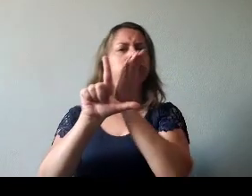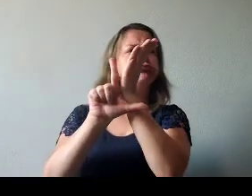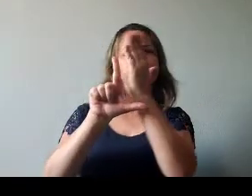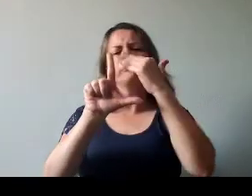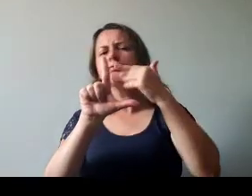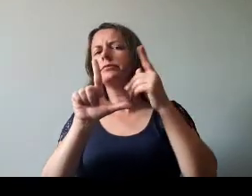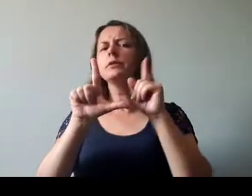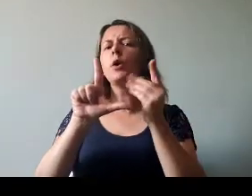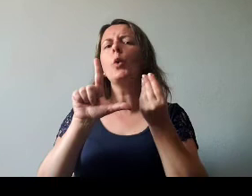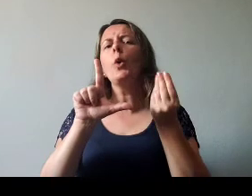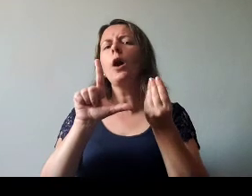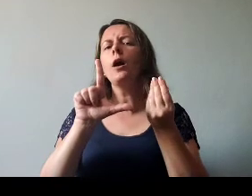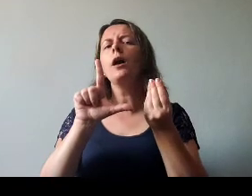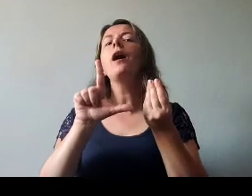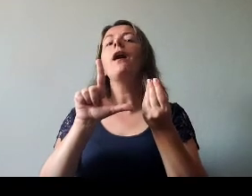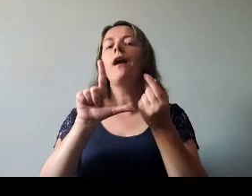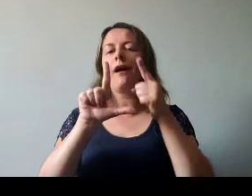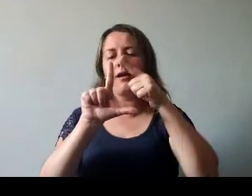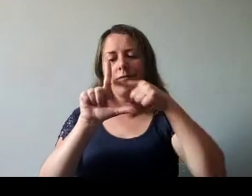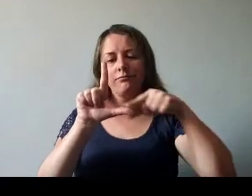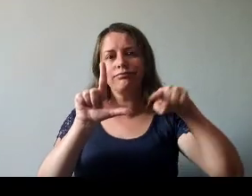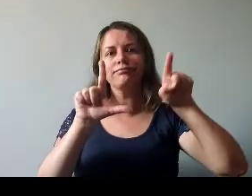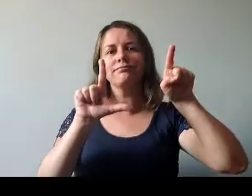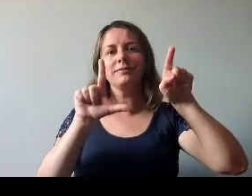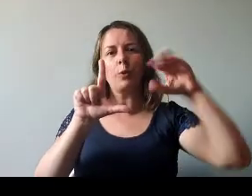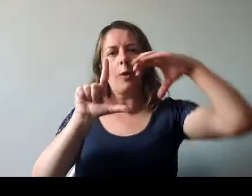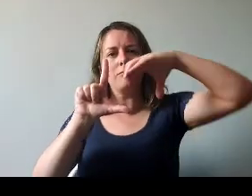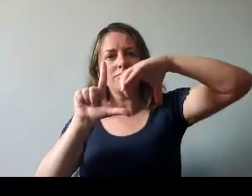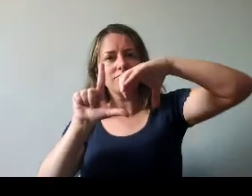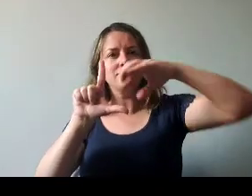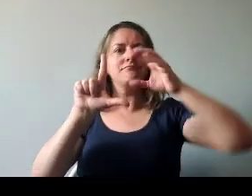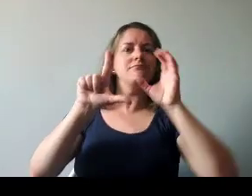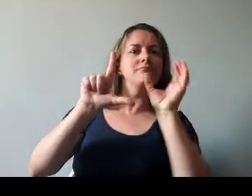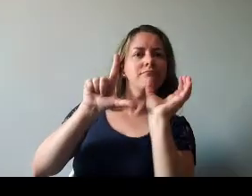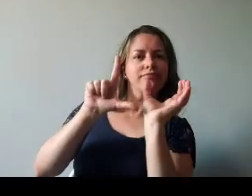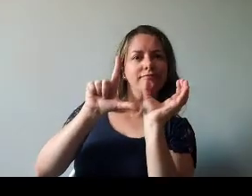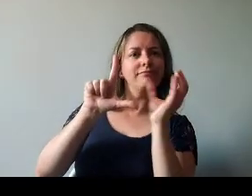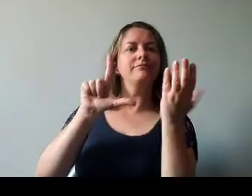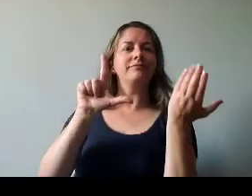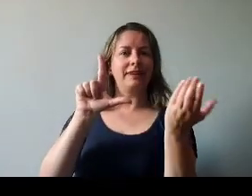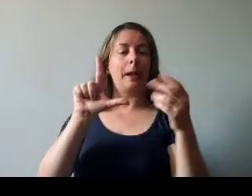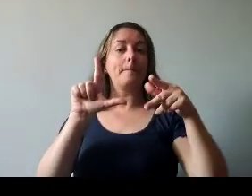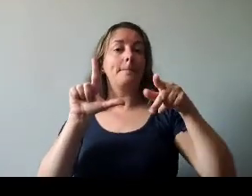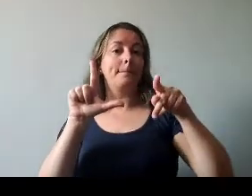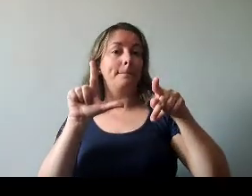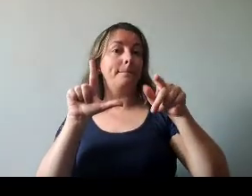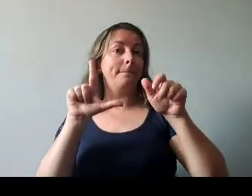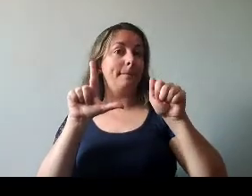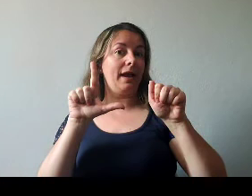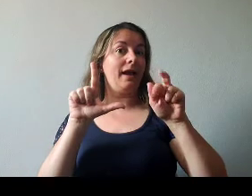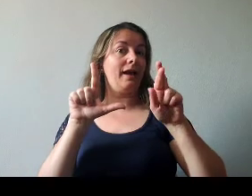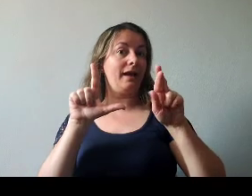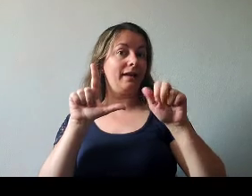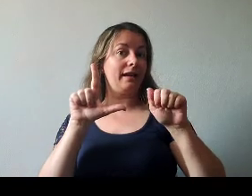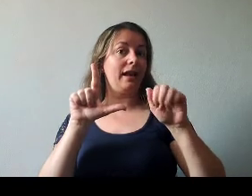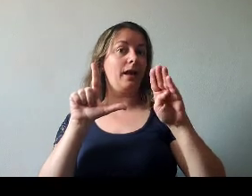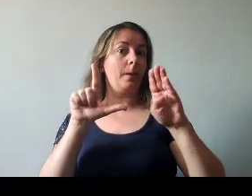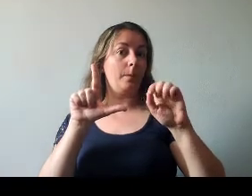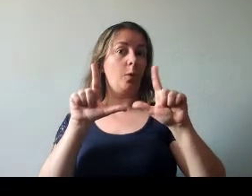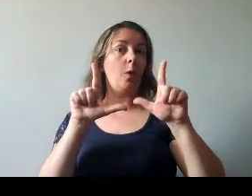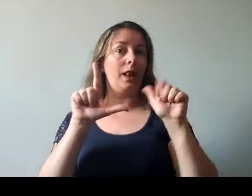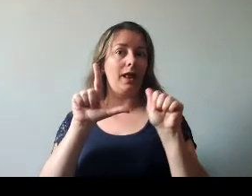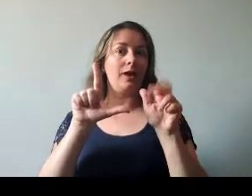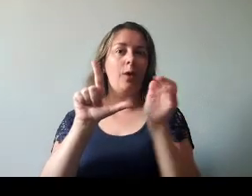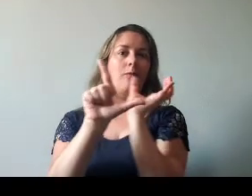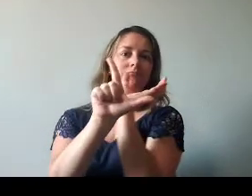mesmo? Parábola. Parábola, uma função de segundo grau dá uma parábola. Então, por isso que o gráfico da posição em